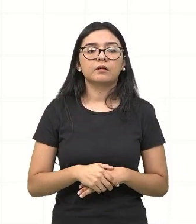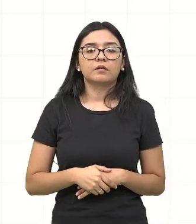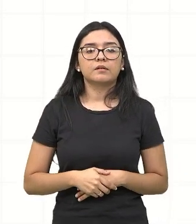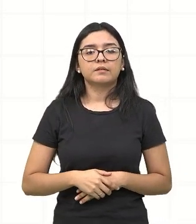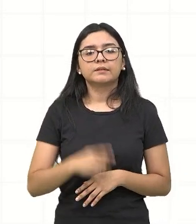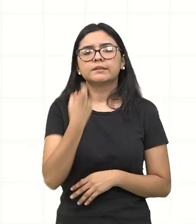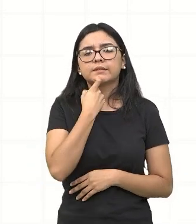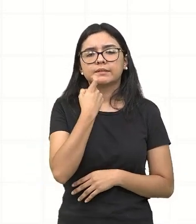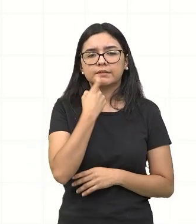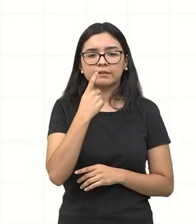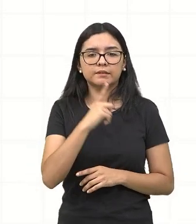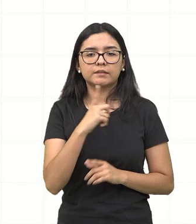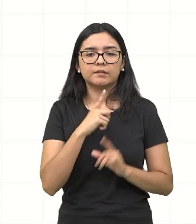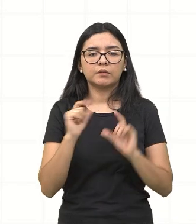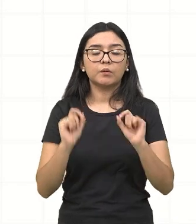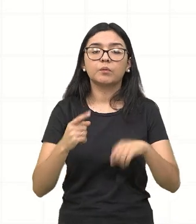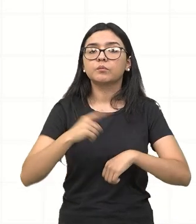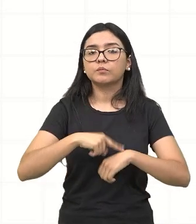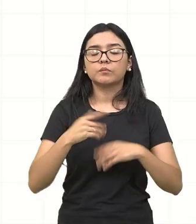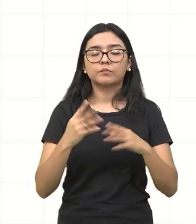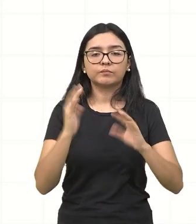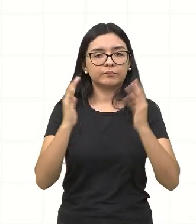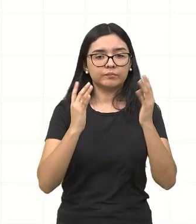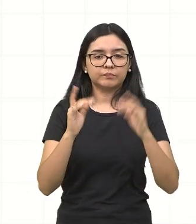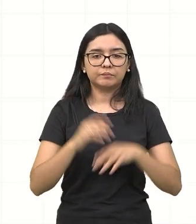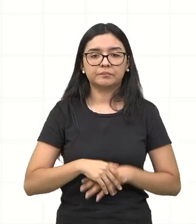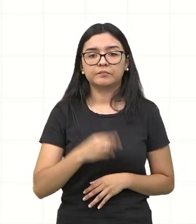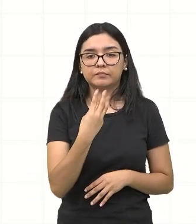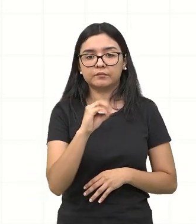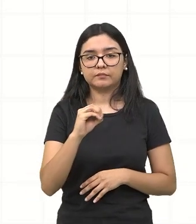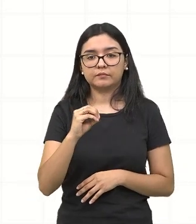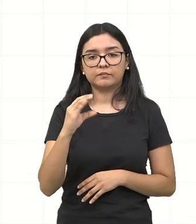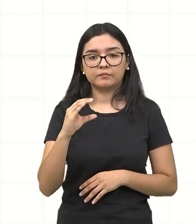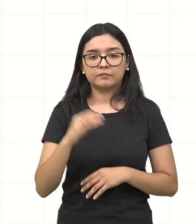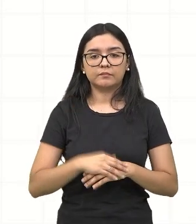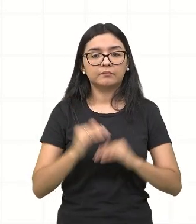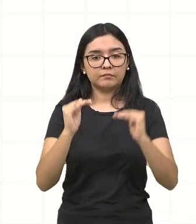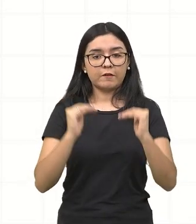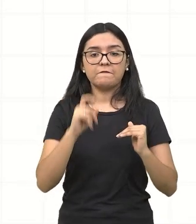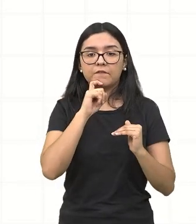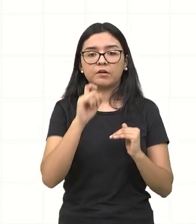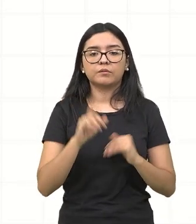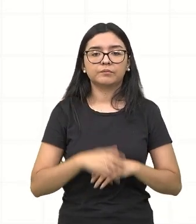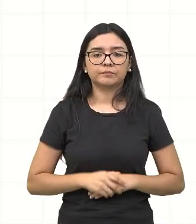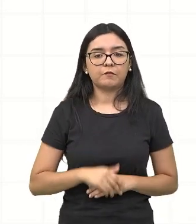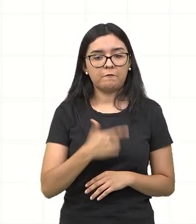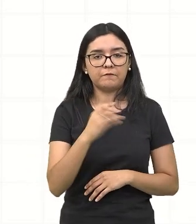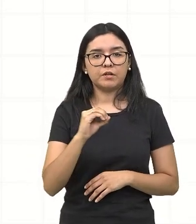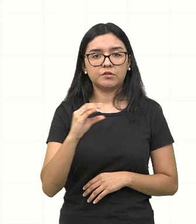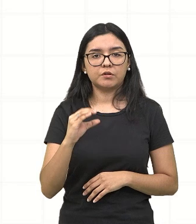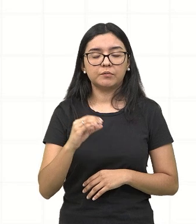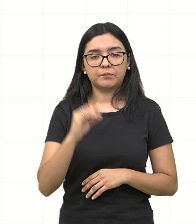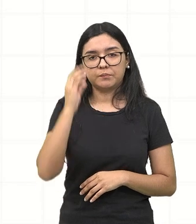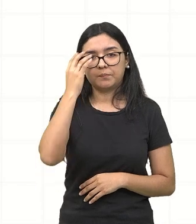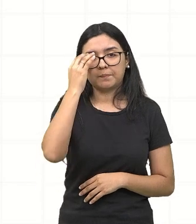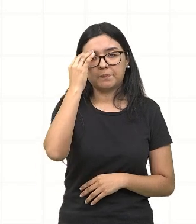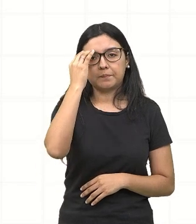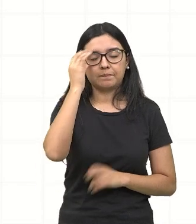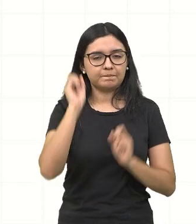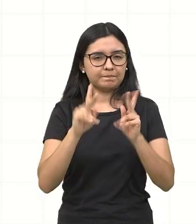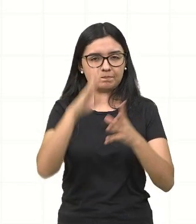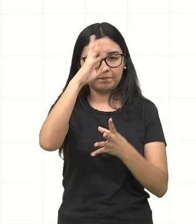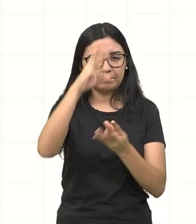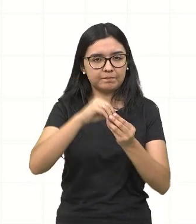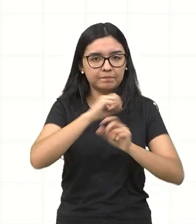Sexta-feira, nós teremos uma previsão máxima de 30 graus e uma mínima de 20 graus. Tudo